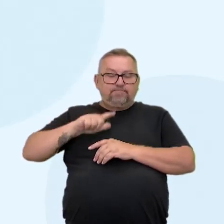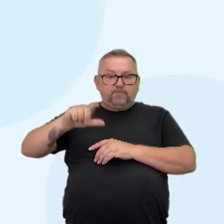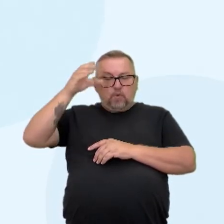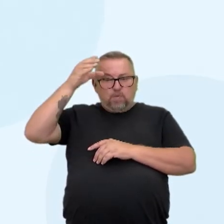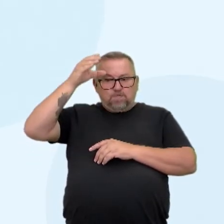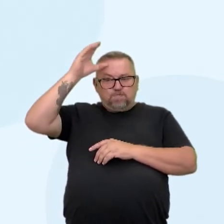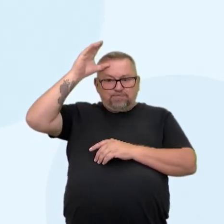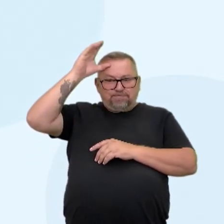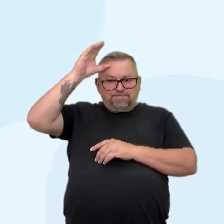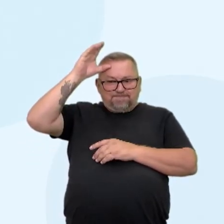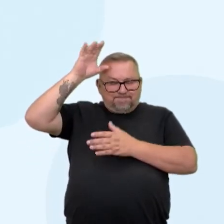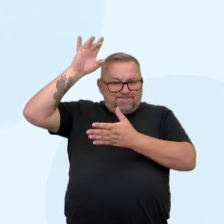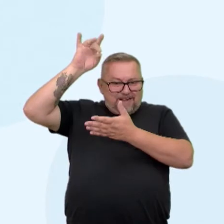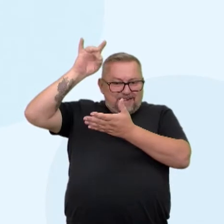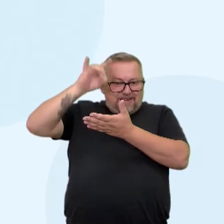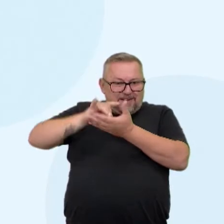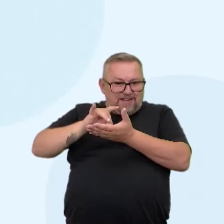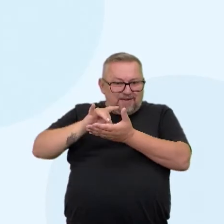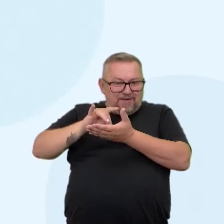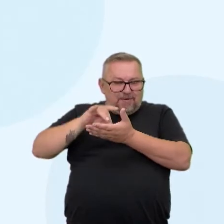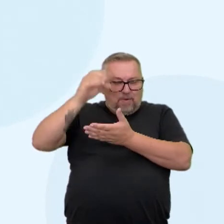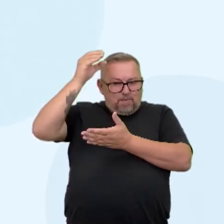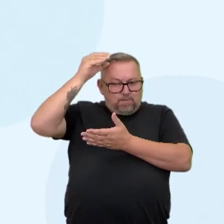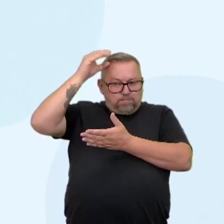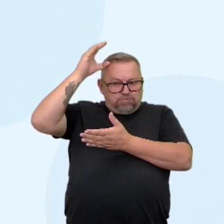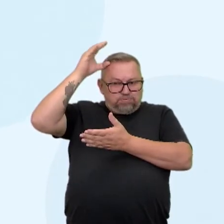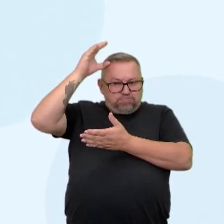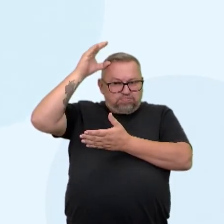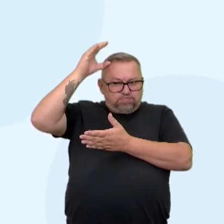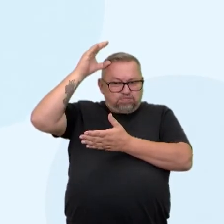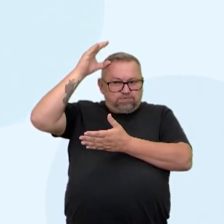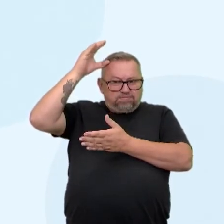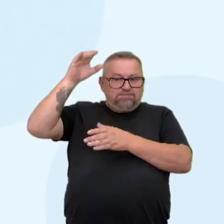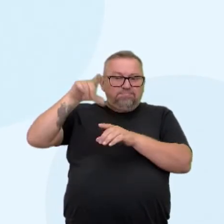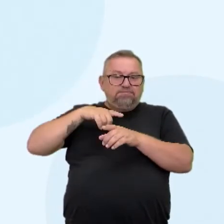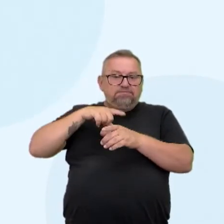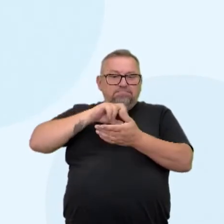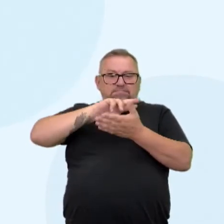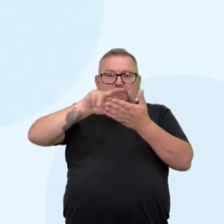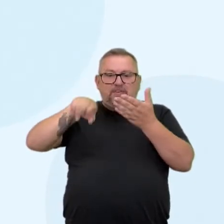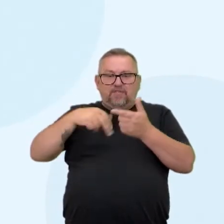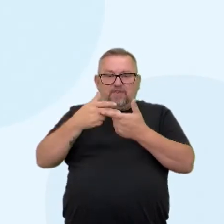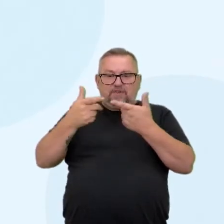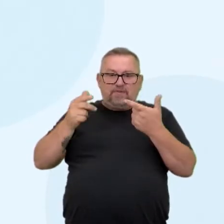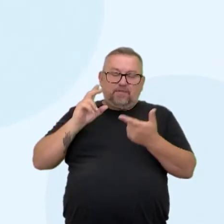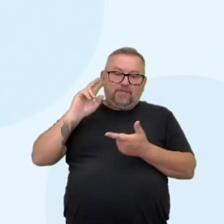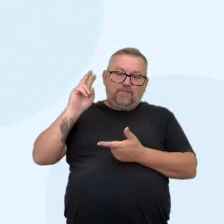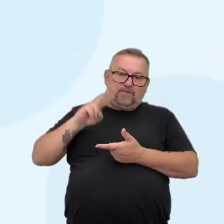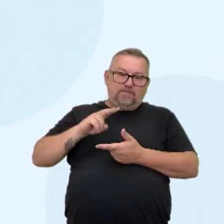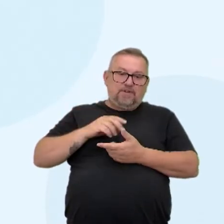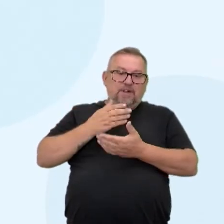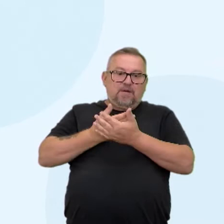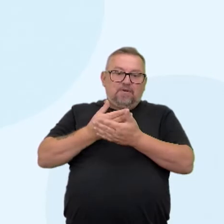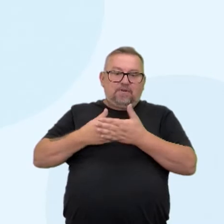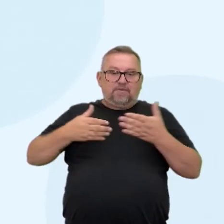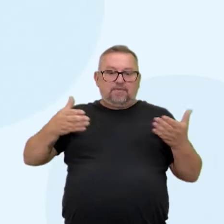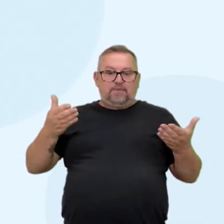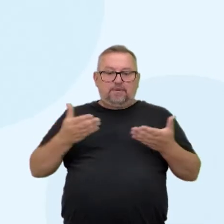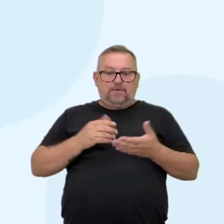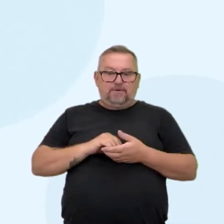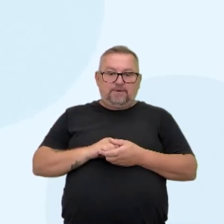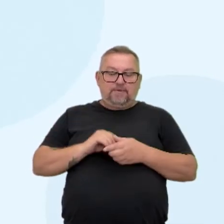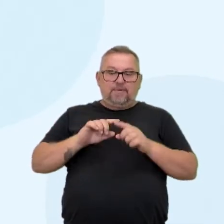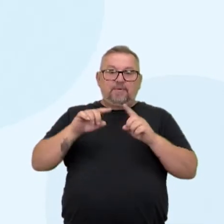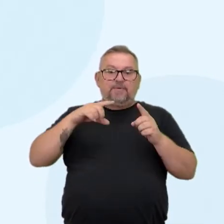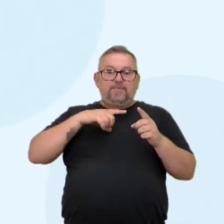conhecimento verdadeiro e seguro isso tem diversas implicações que a gente vai ver no decorrer da aula de hoje Tá certo